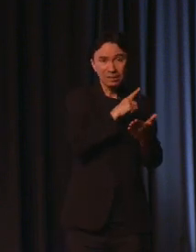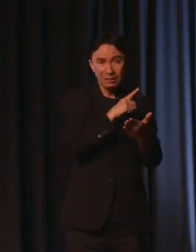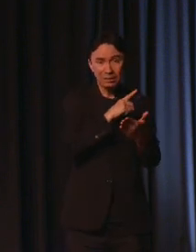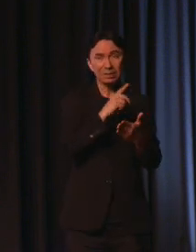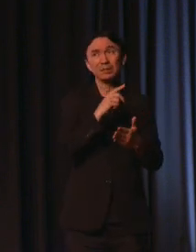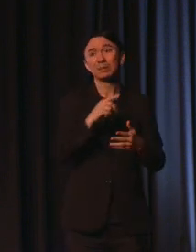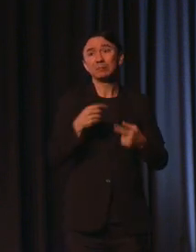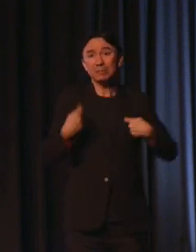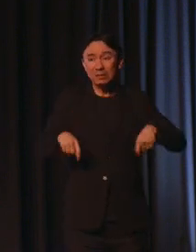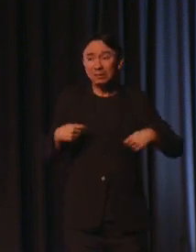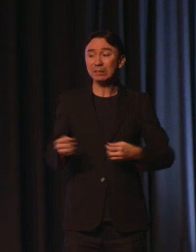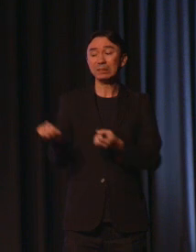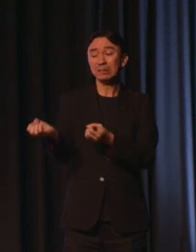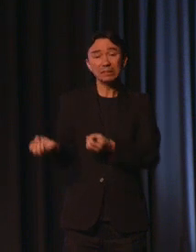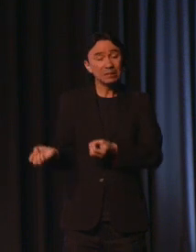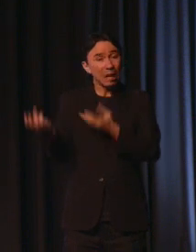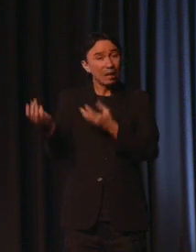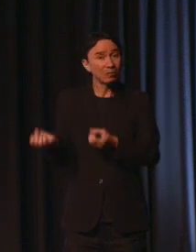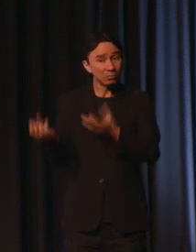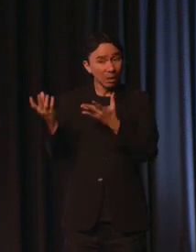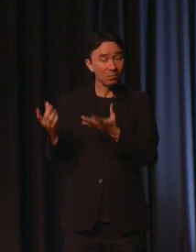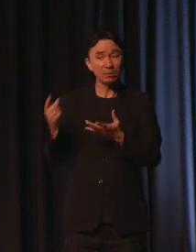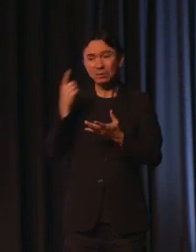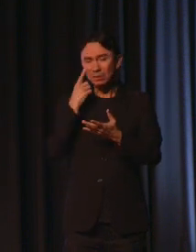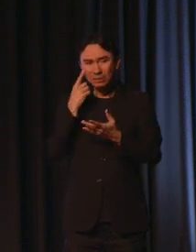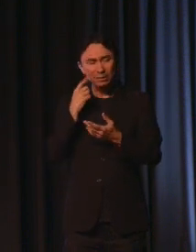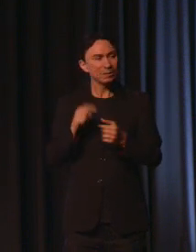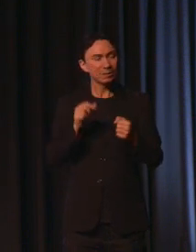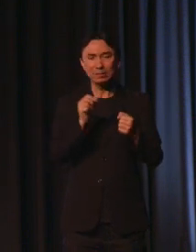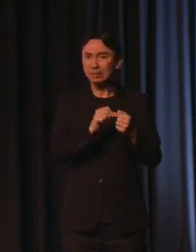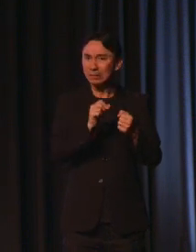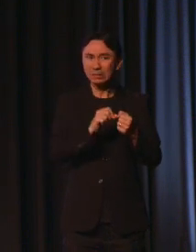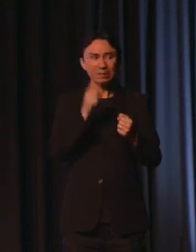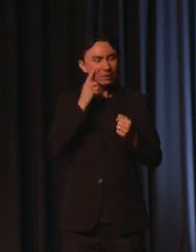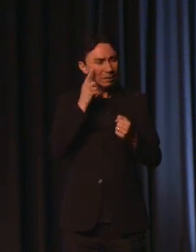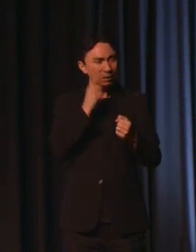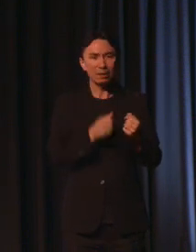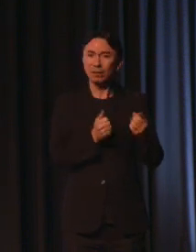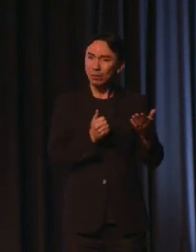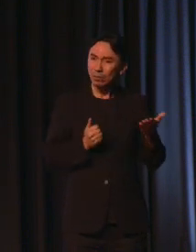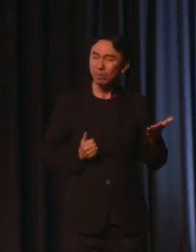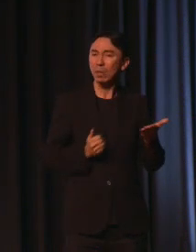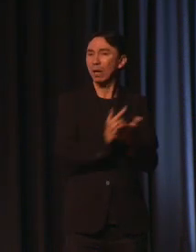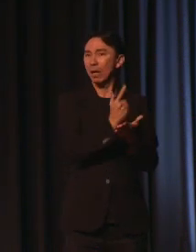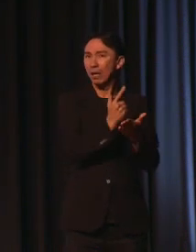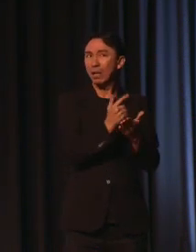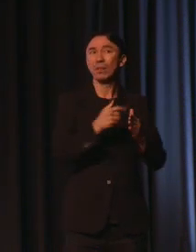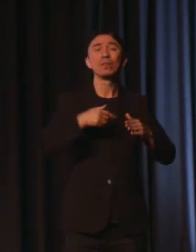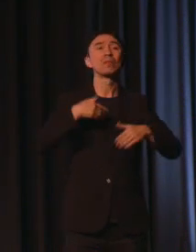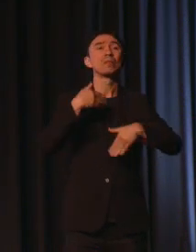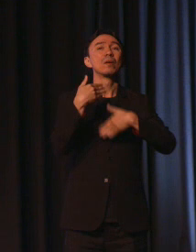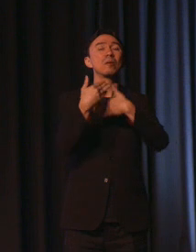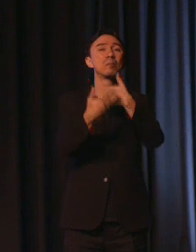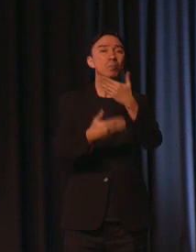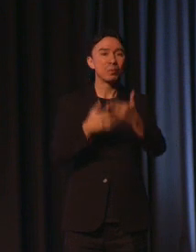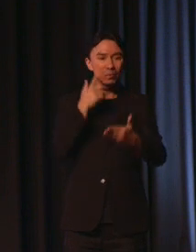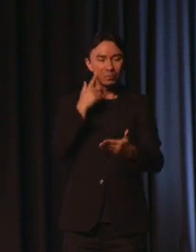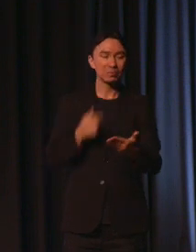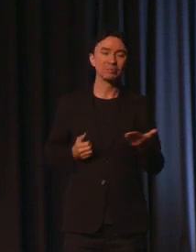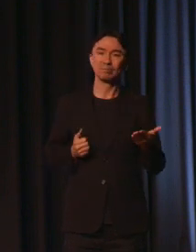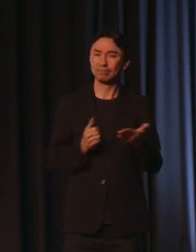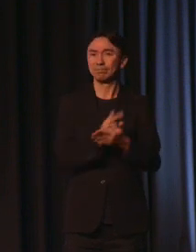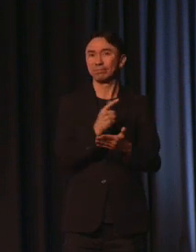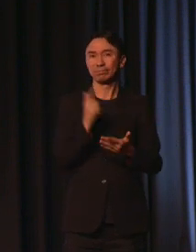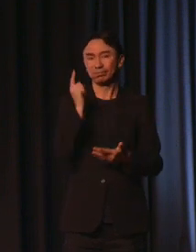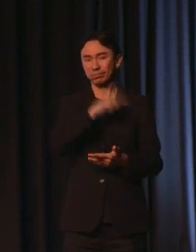que ter dados suficientes para poder fazer o processo rodar e fazer essa compra. Aqui, os